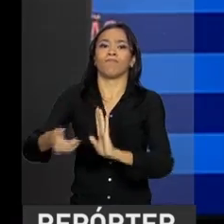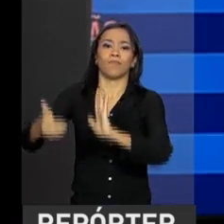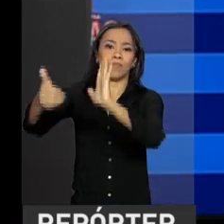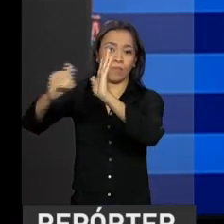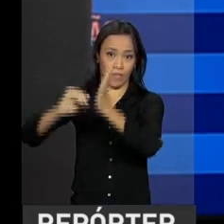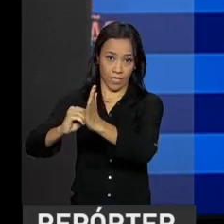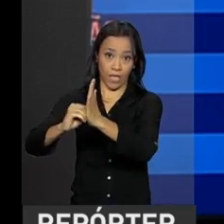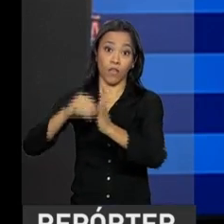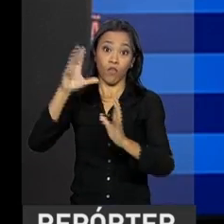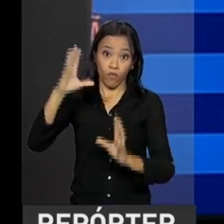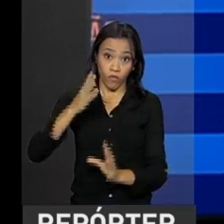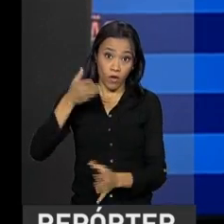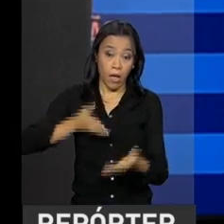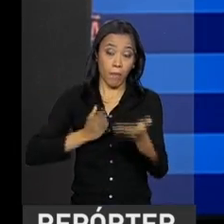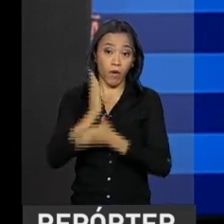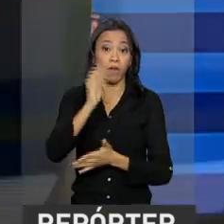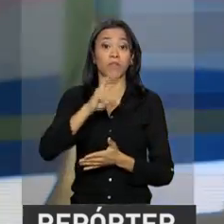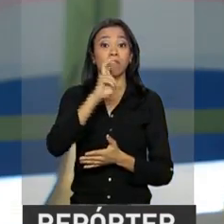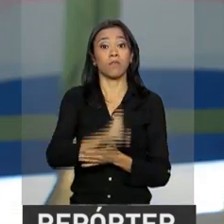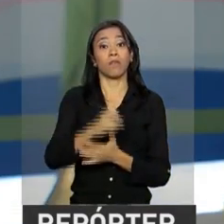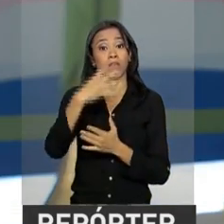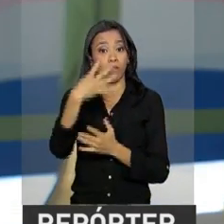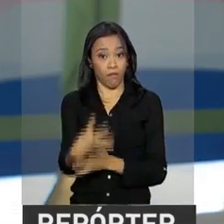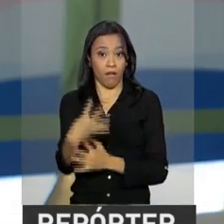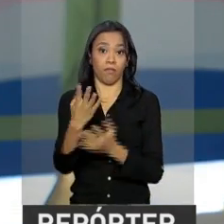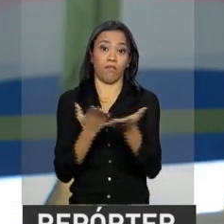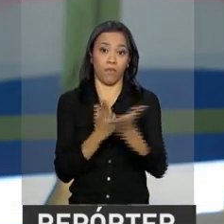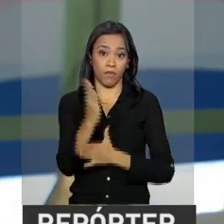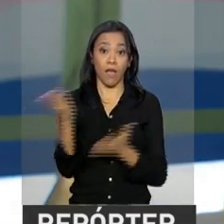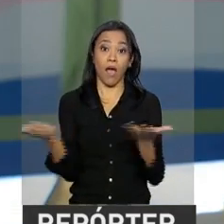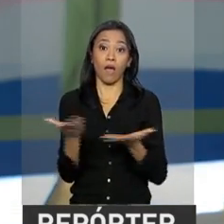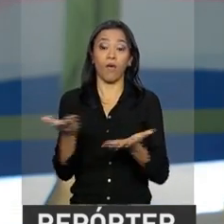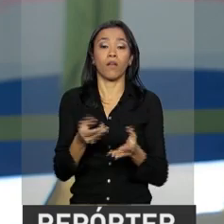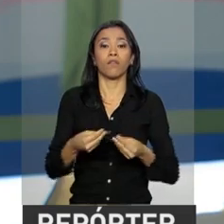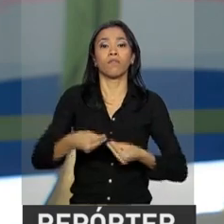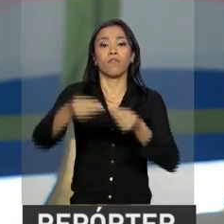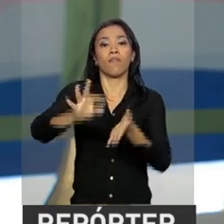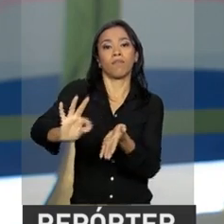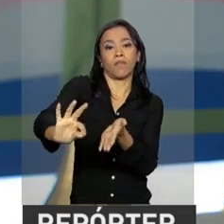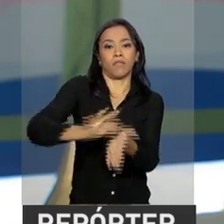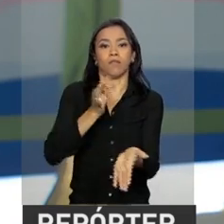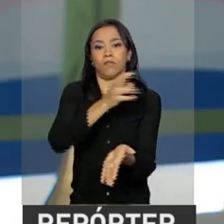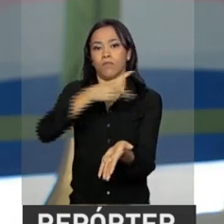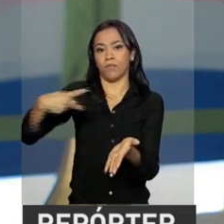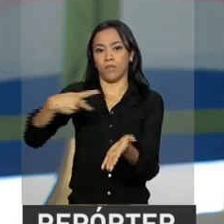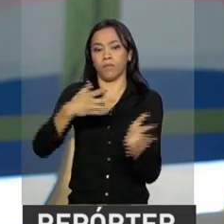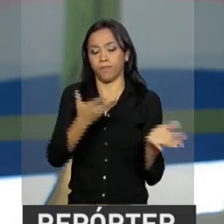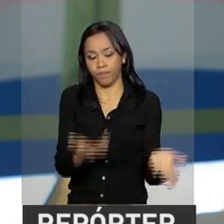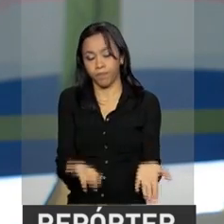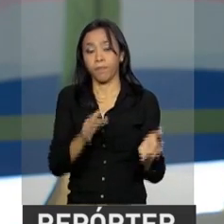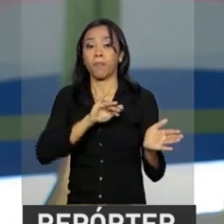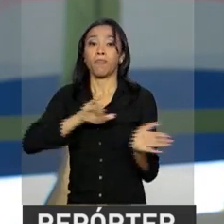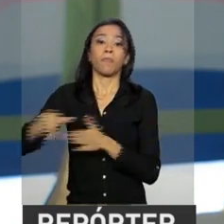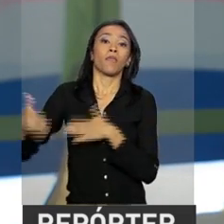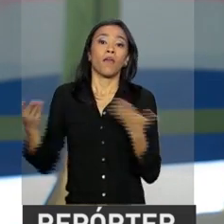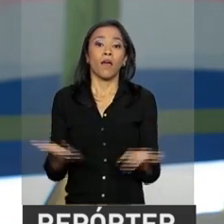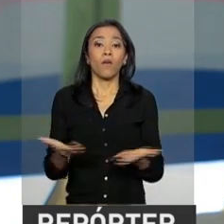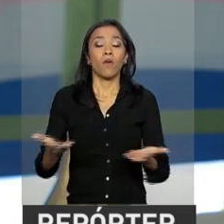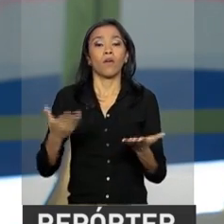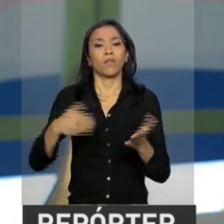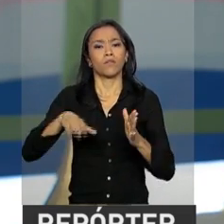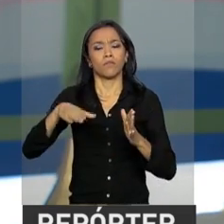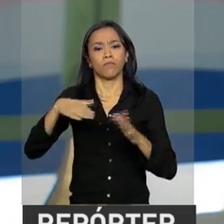por 54 dos 81 senadores e agora ele segue para promulgação e Renata ainda falando sobre o Congresso Nacional